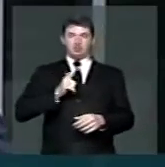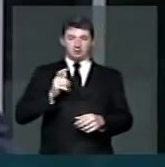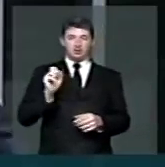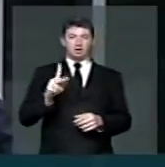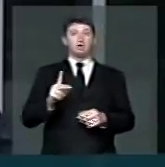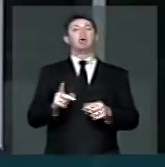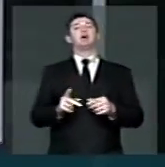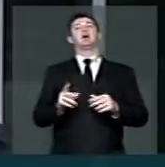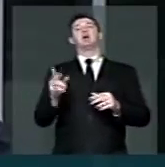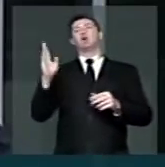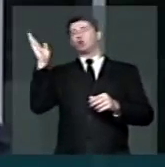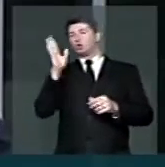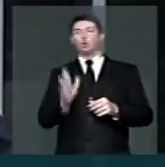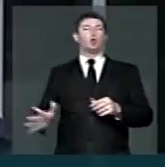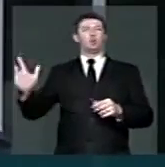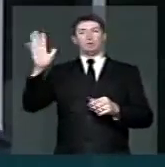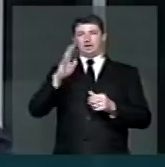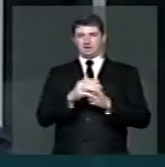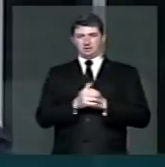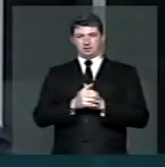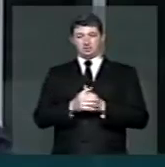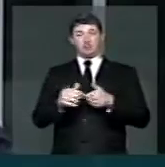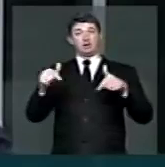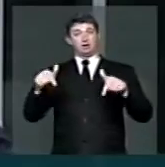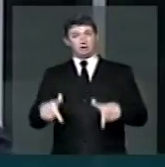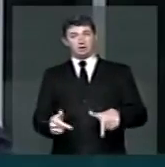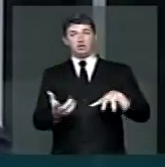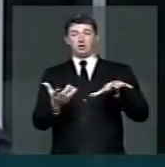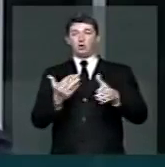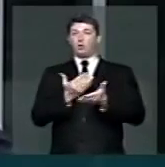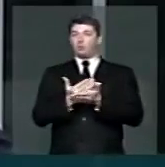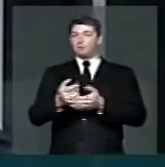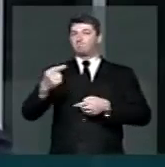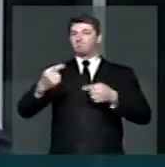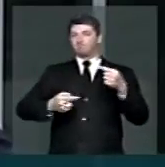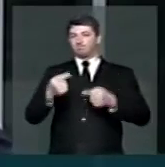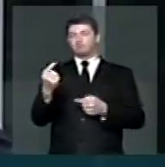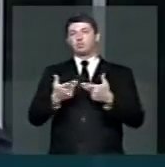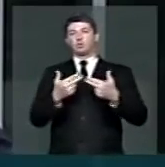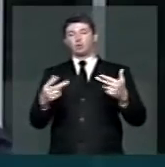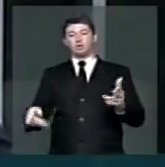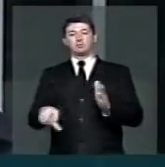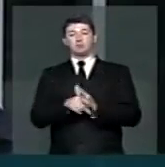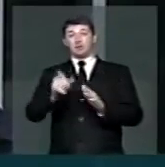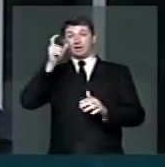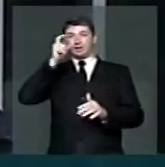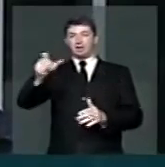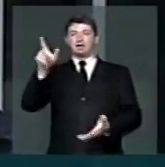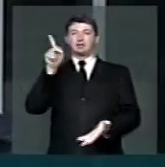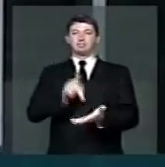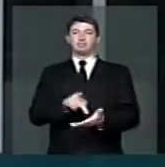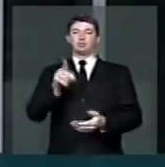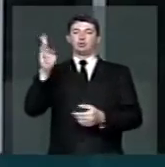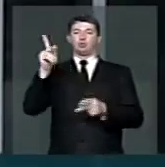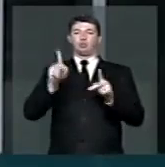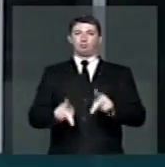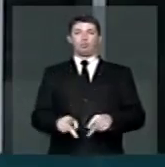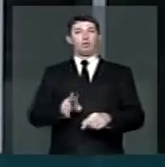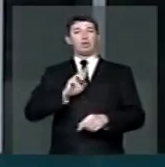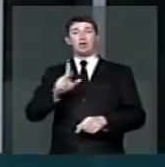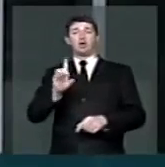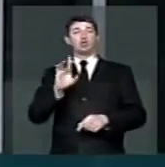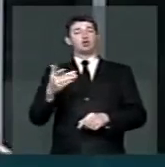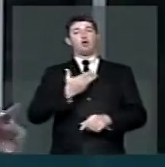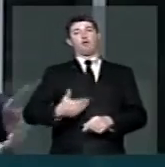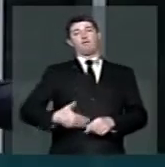em todo o nosso país, este parlamento começou a deliberar e aprovar causas do real interesse da sociedade brasileira, e não apenas do